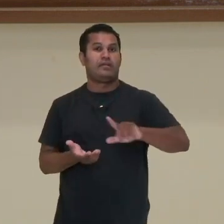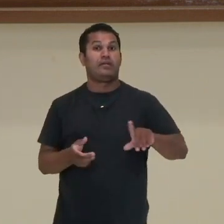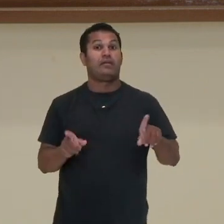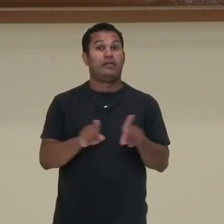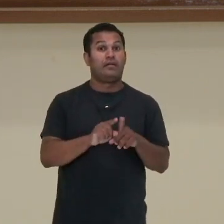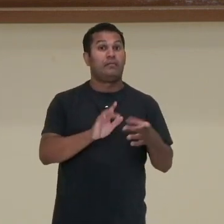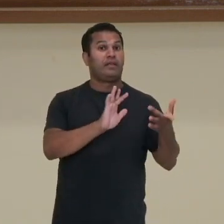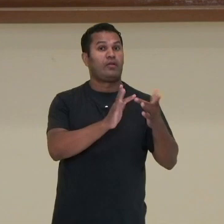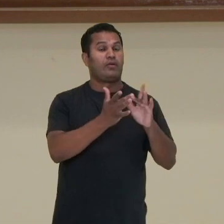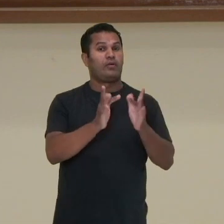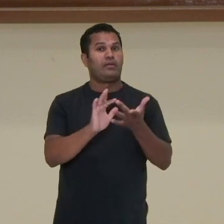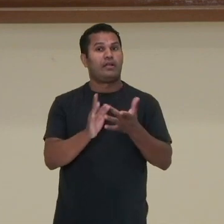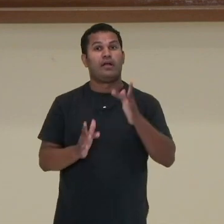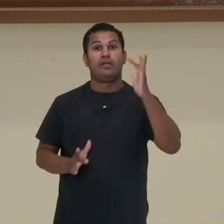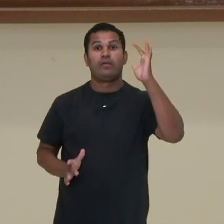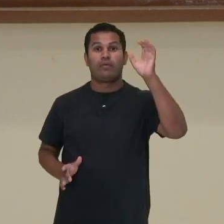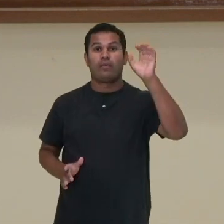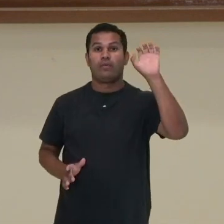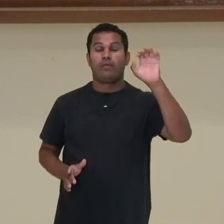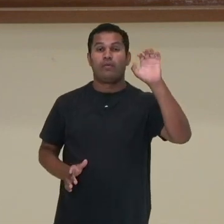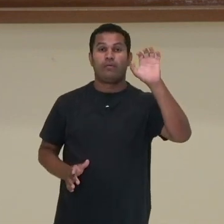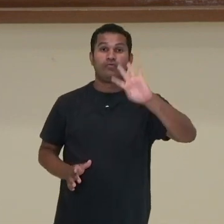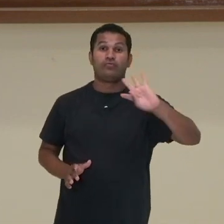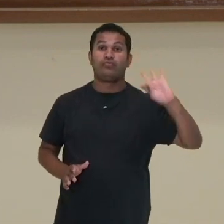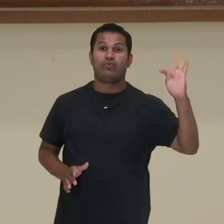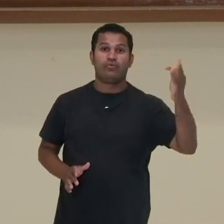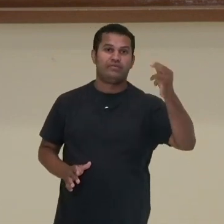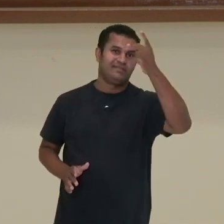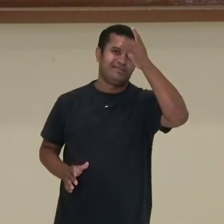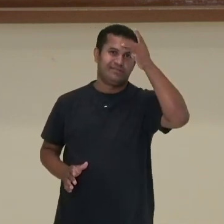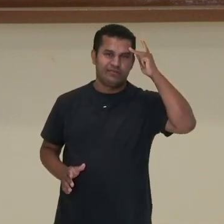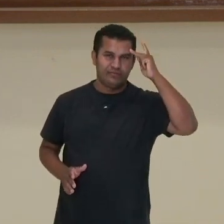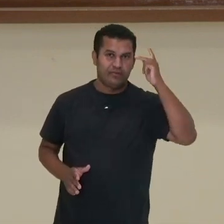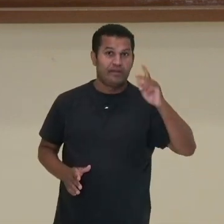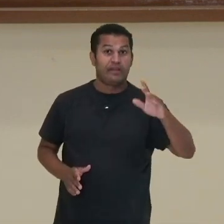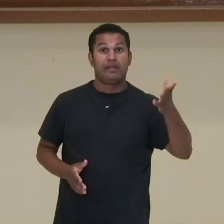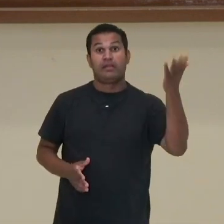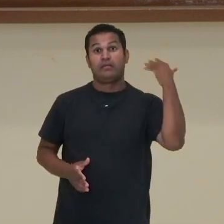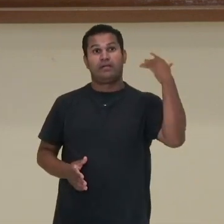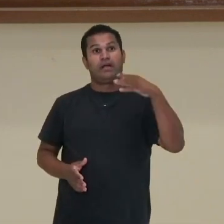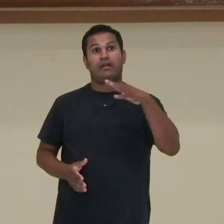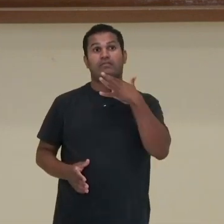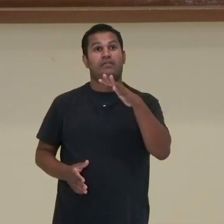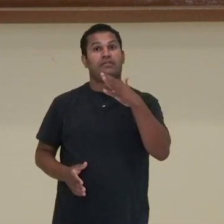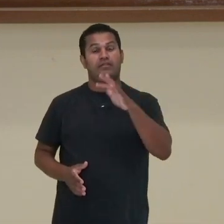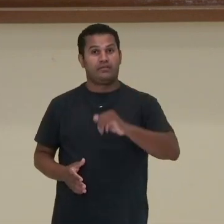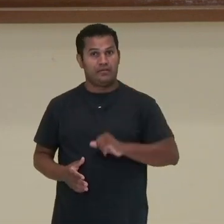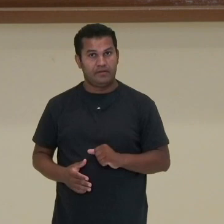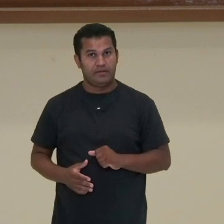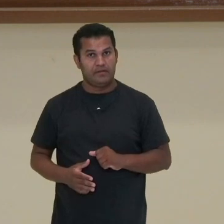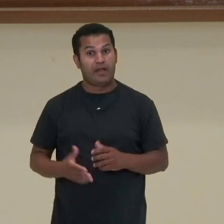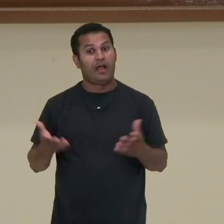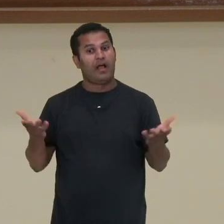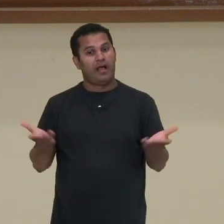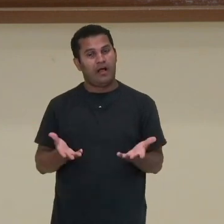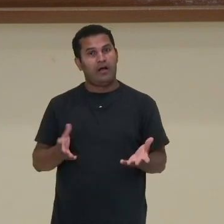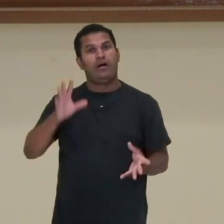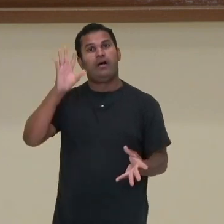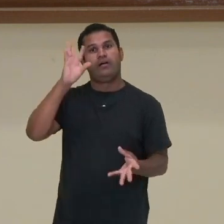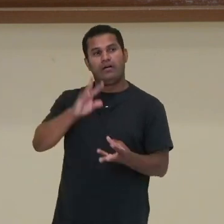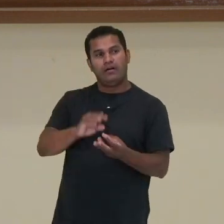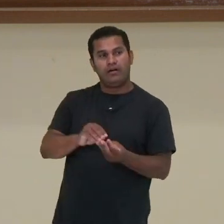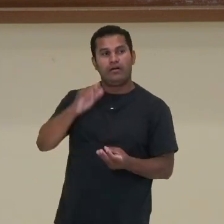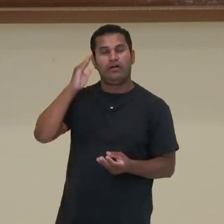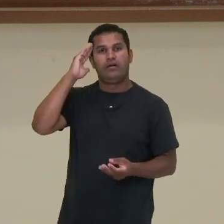com diversos povos que até então não eram conhecidos. Tá? Então, assim, nós entendemos melhor como que foi esses